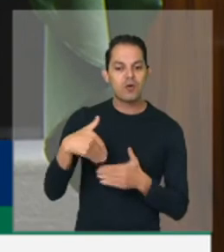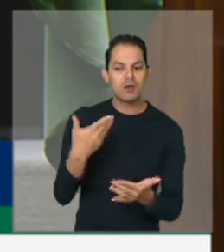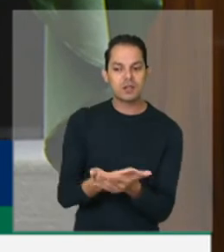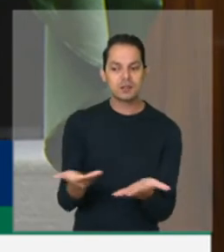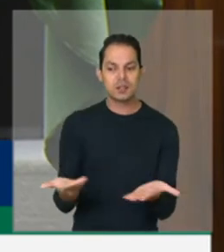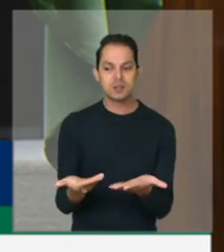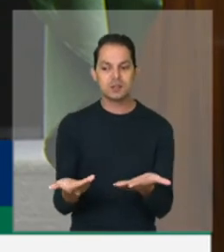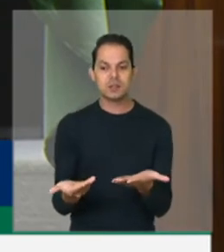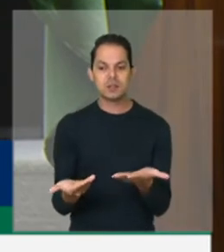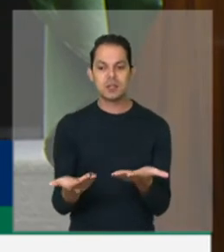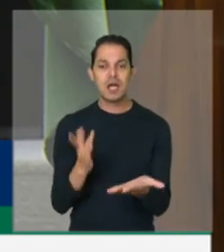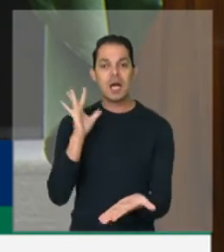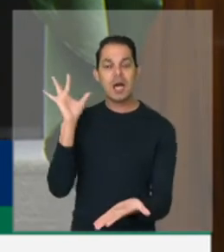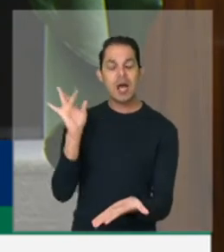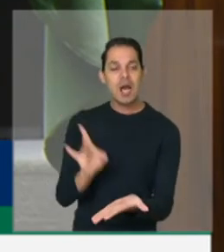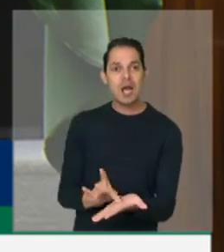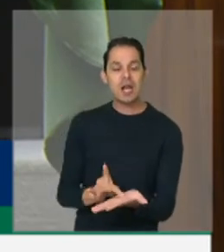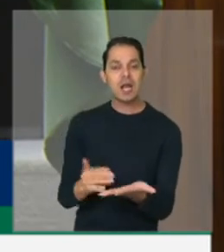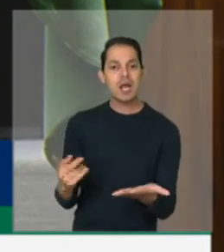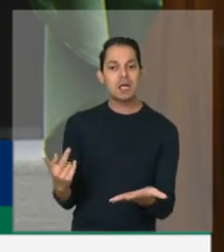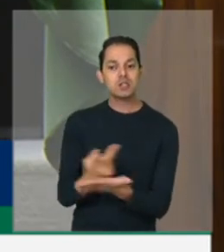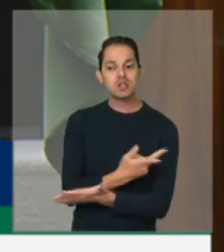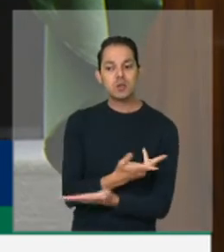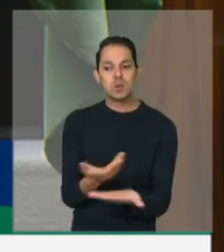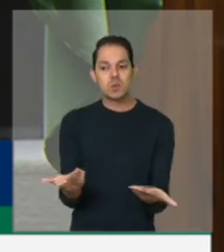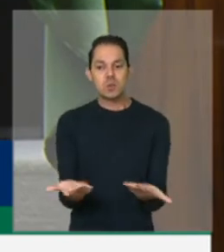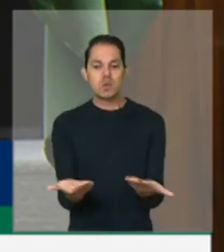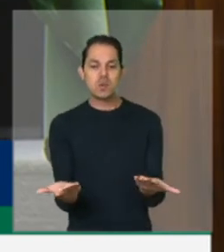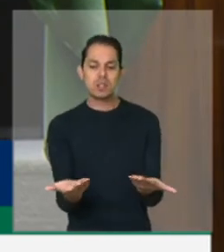Qual é a realidade que está hoje